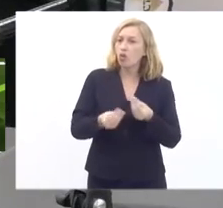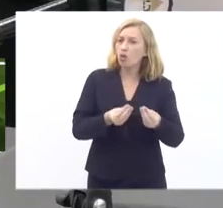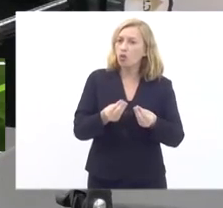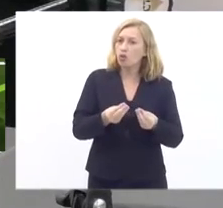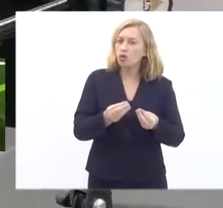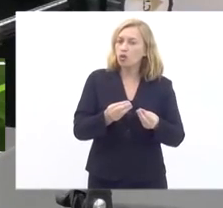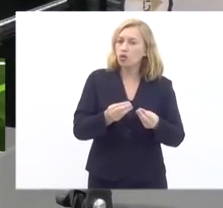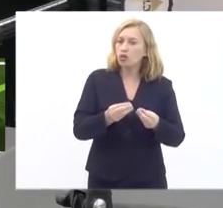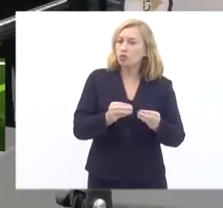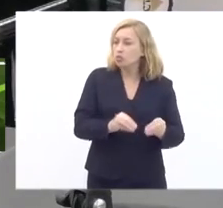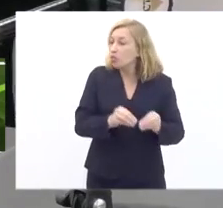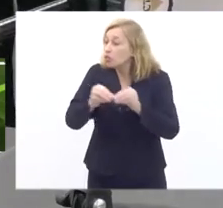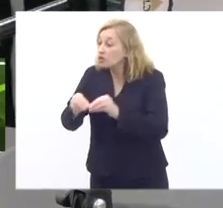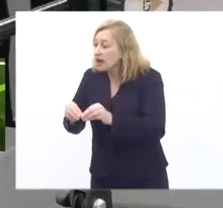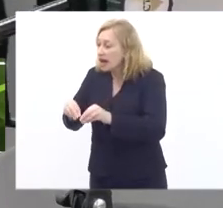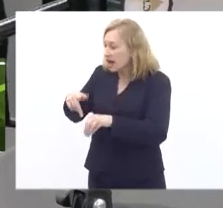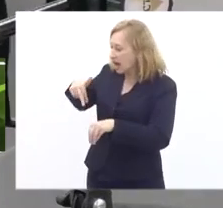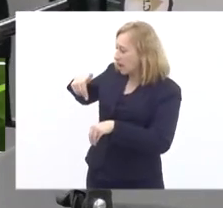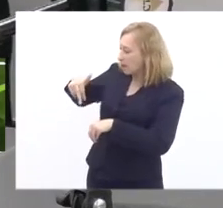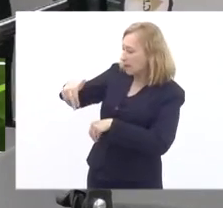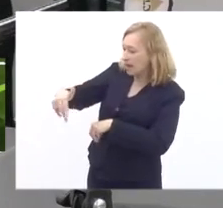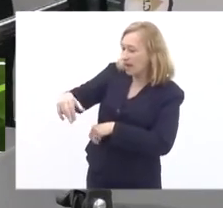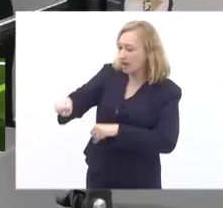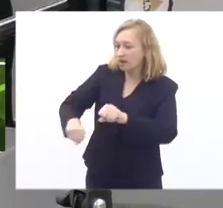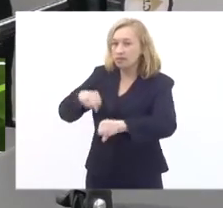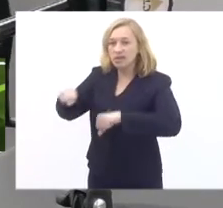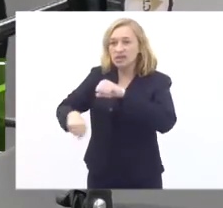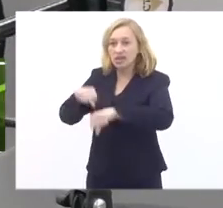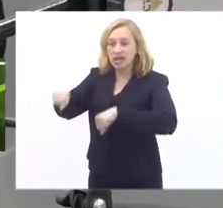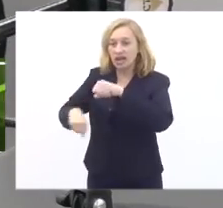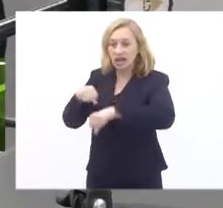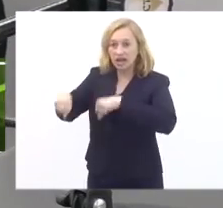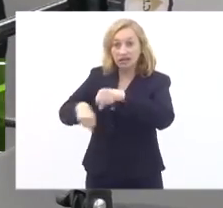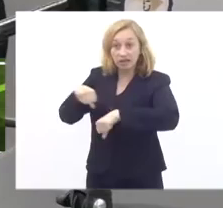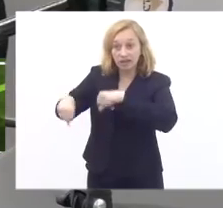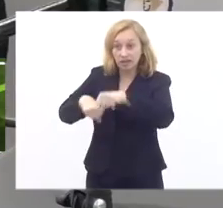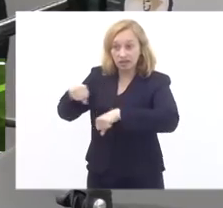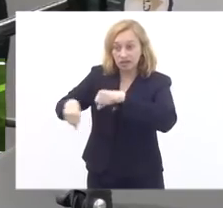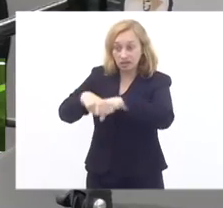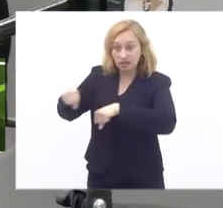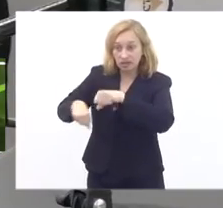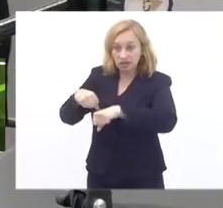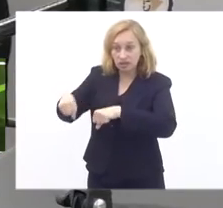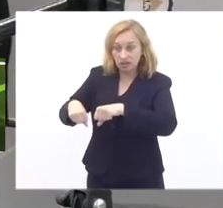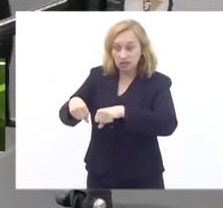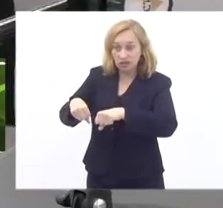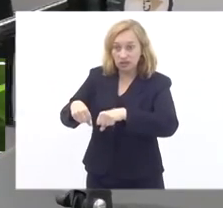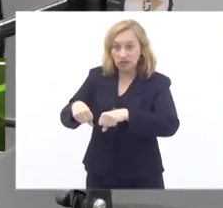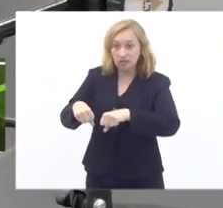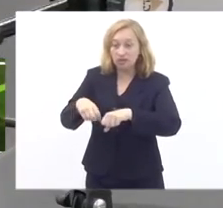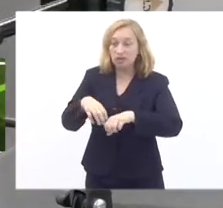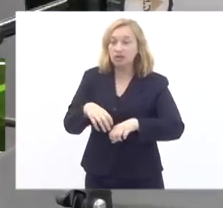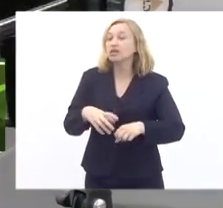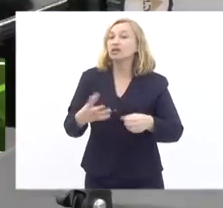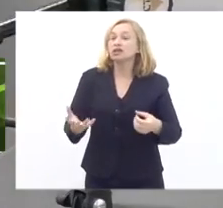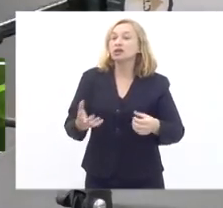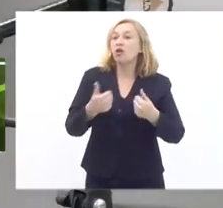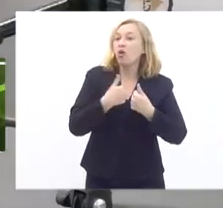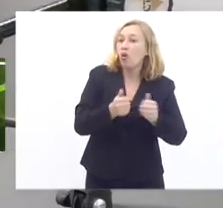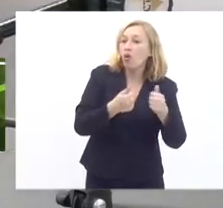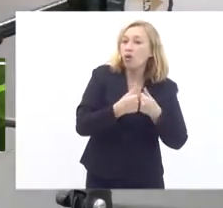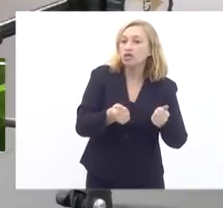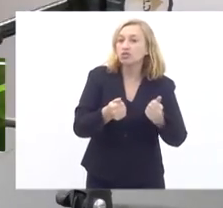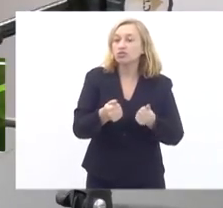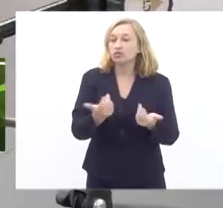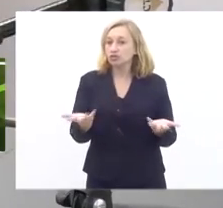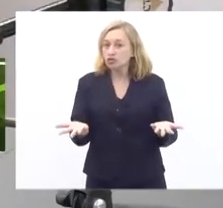pé, para o modo bicicleta, para o modo transporte coletivo, né, com o